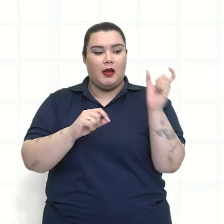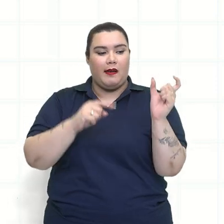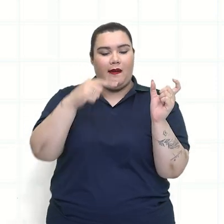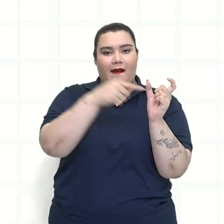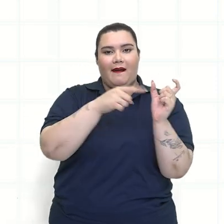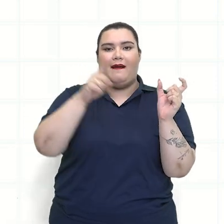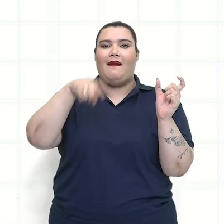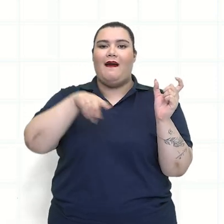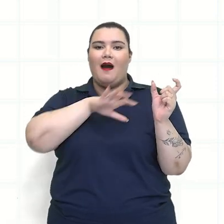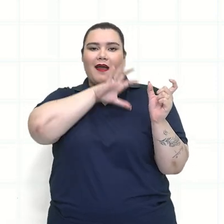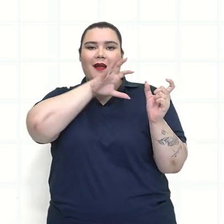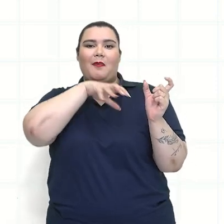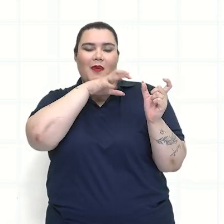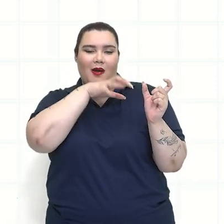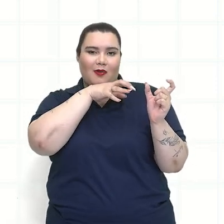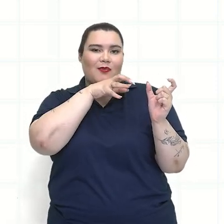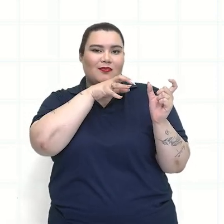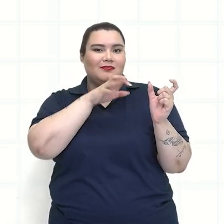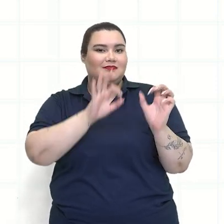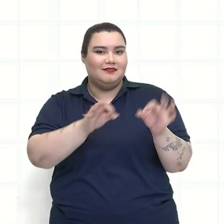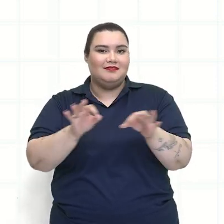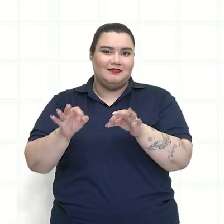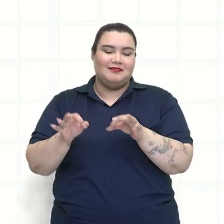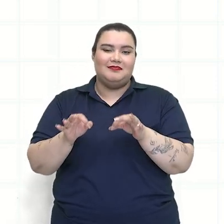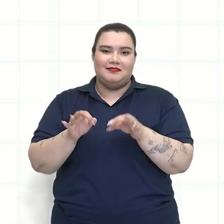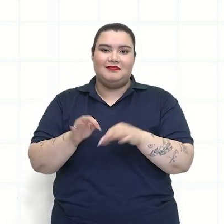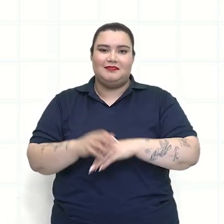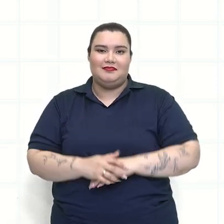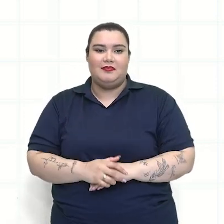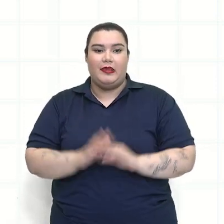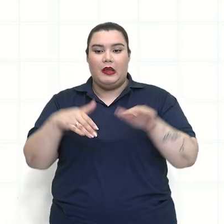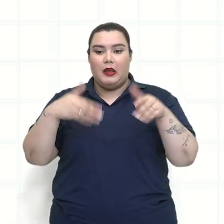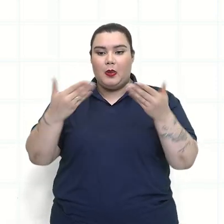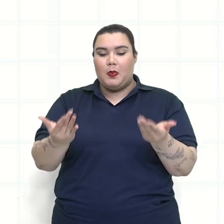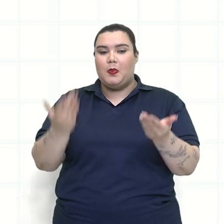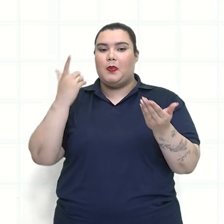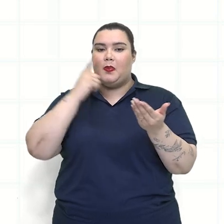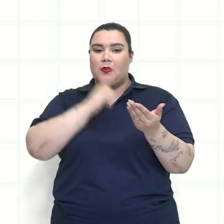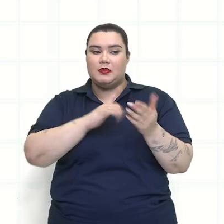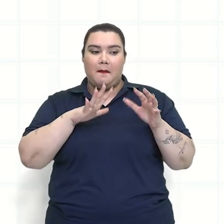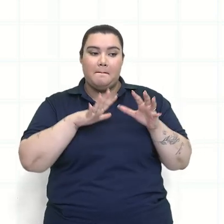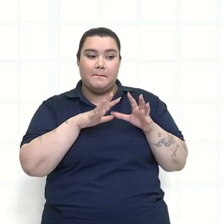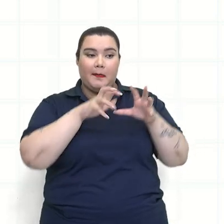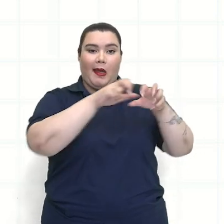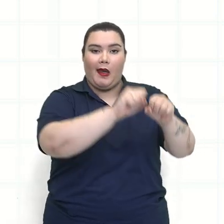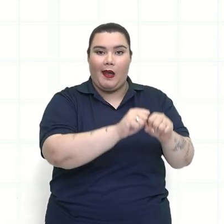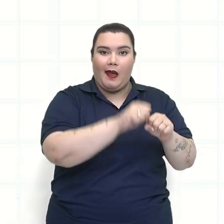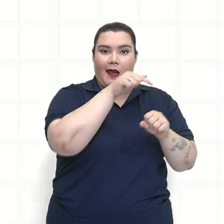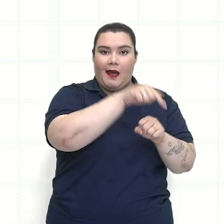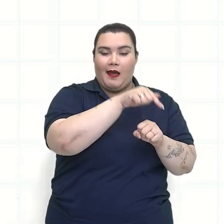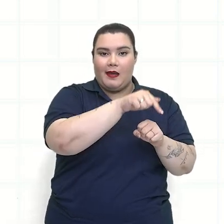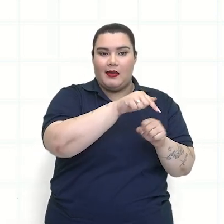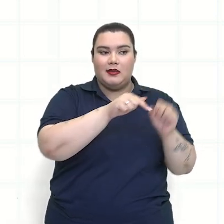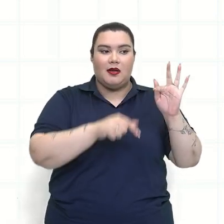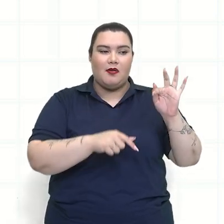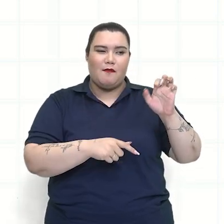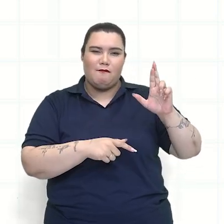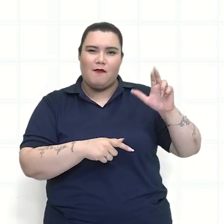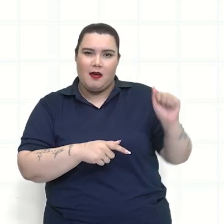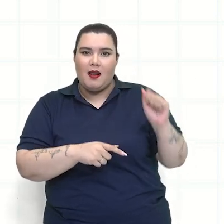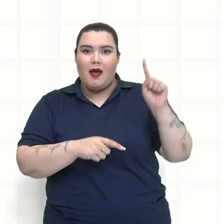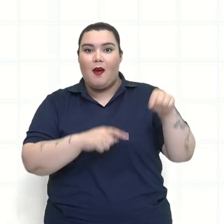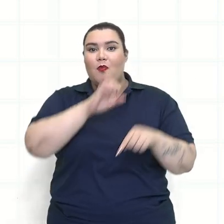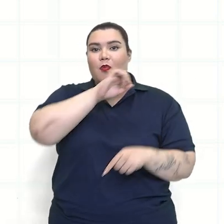que era um animal. Né? Então, eles conseguiram prender a fera, então essa fera aí